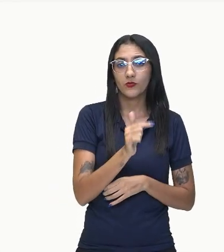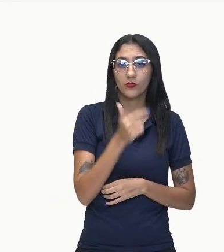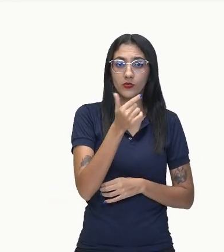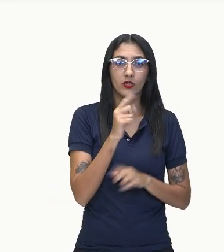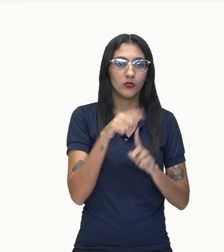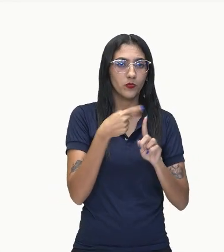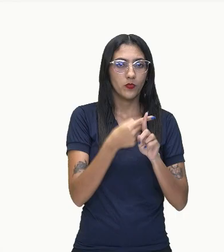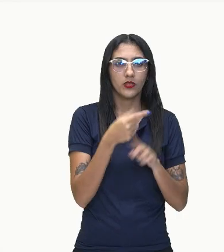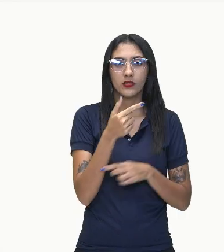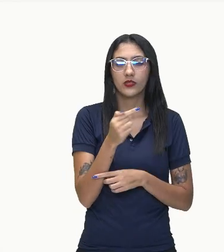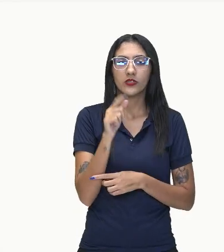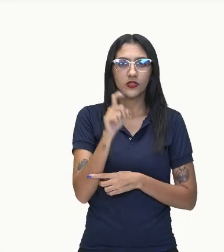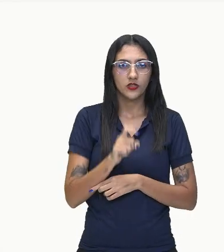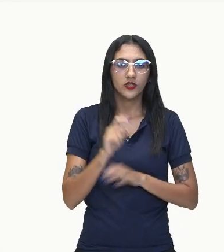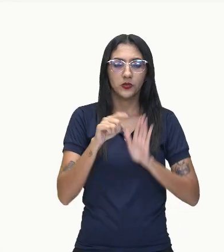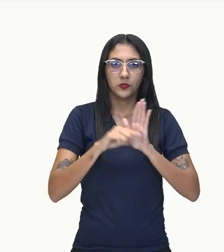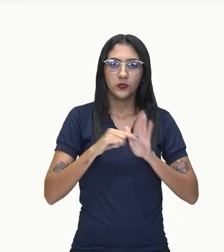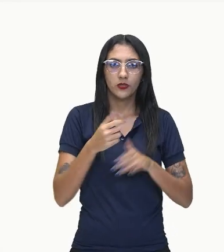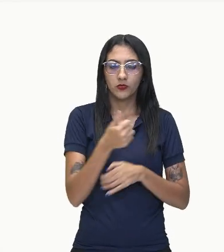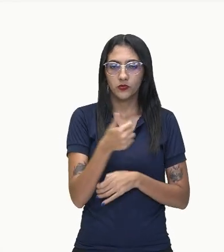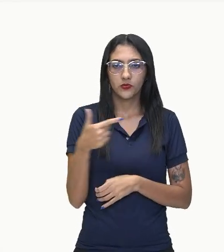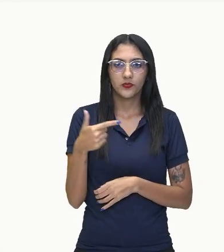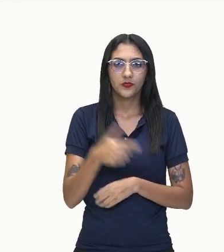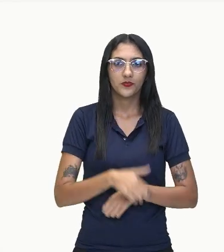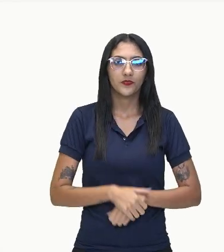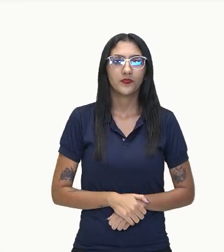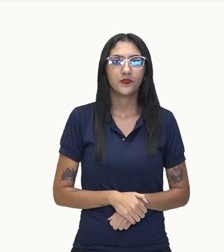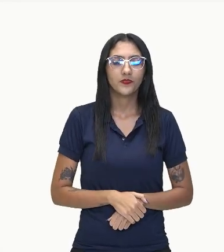mais 7x menos 12.